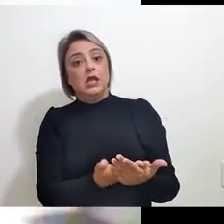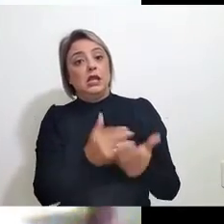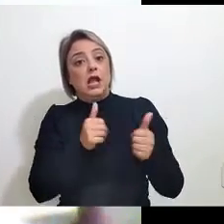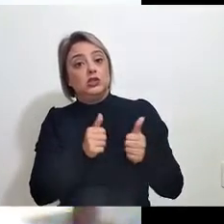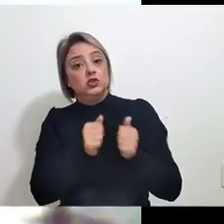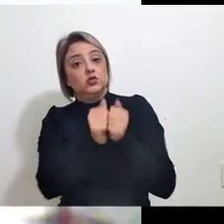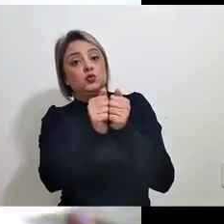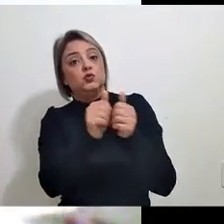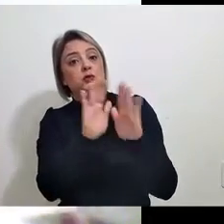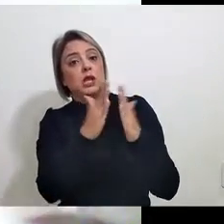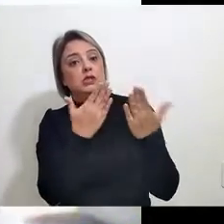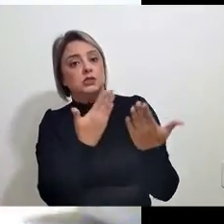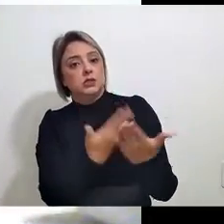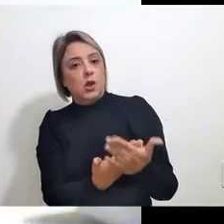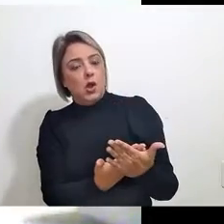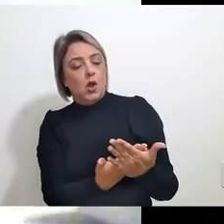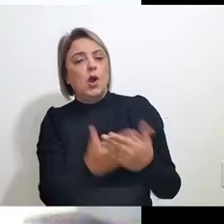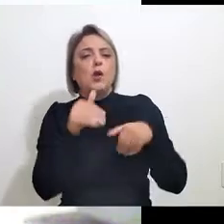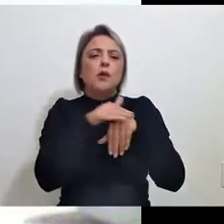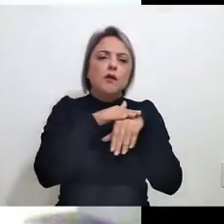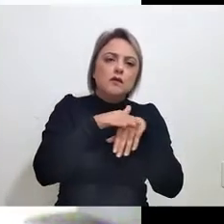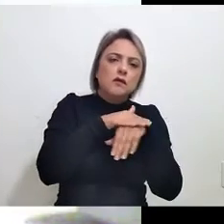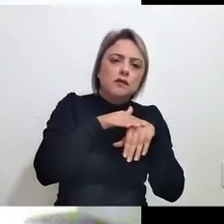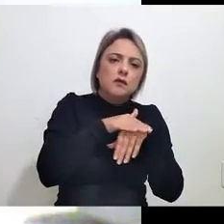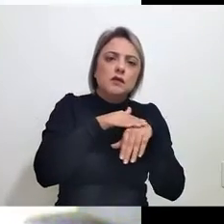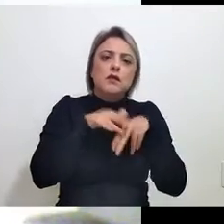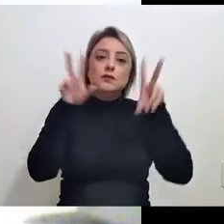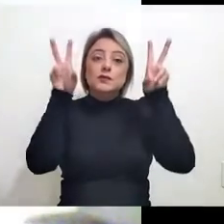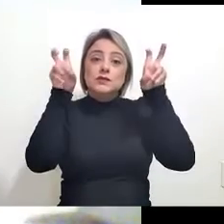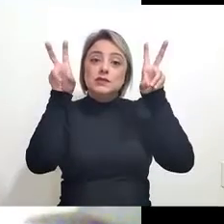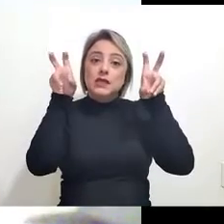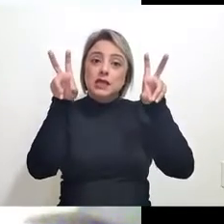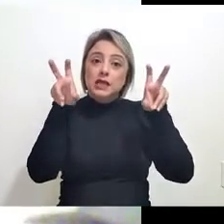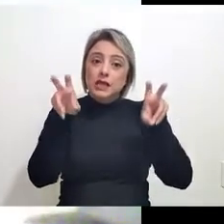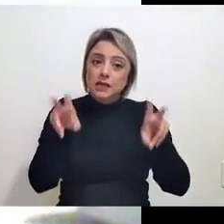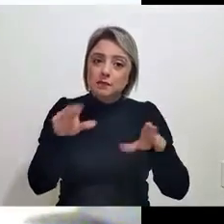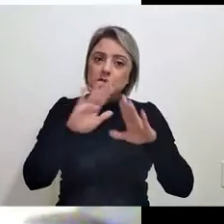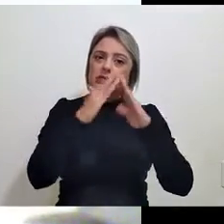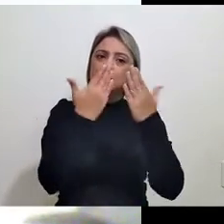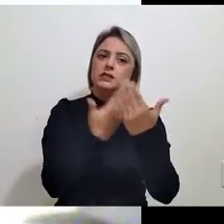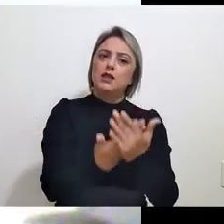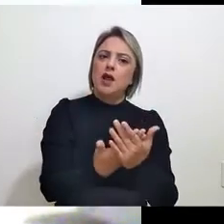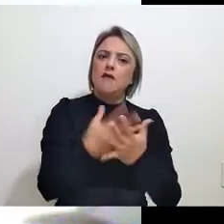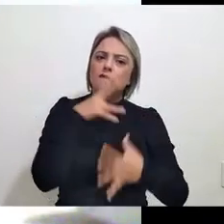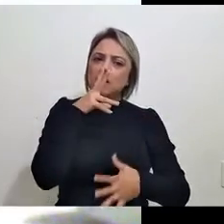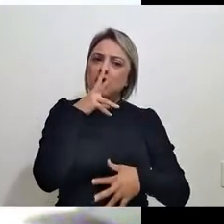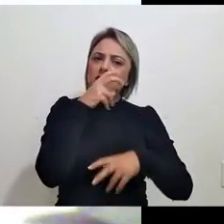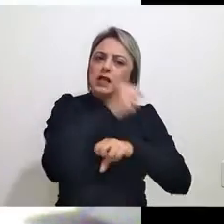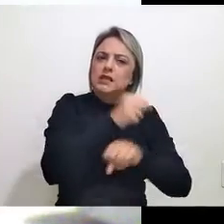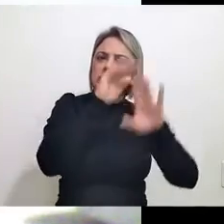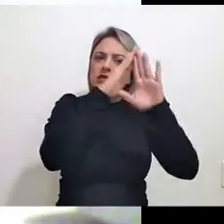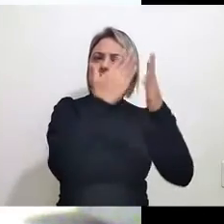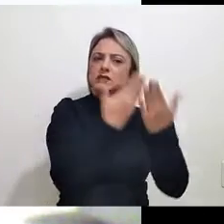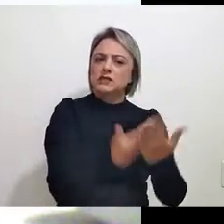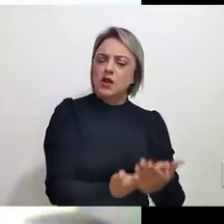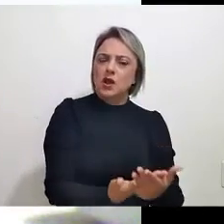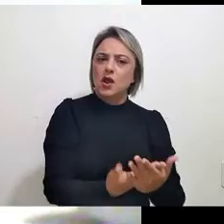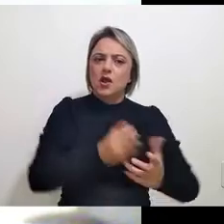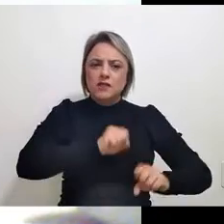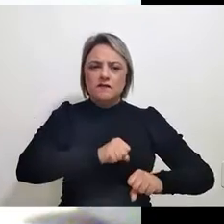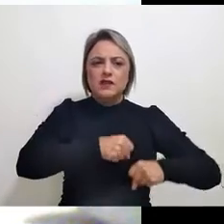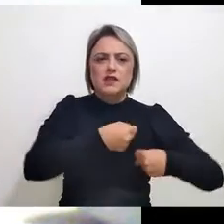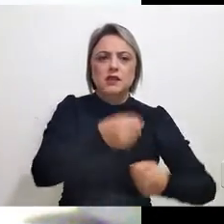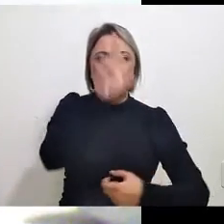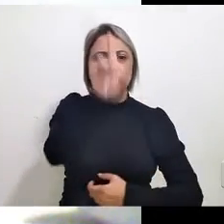nessa movimentação social, né, buscando a dignidade tanto dos profissionais